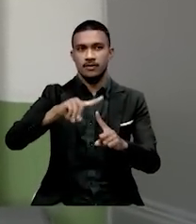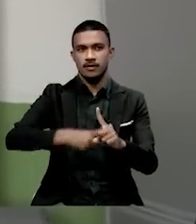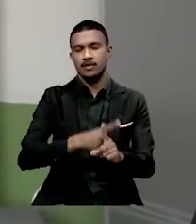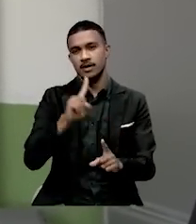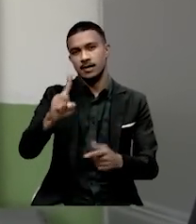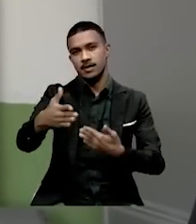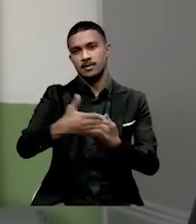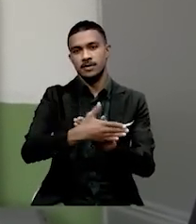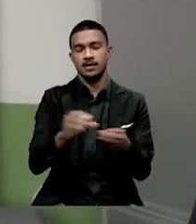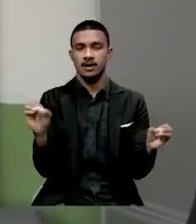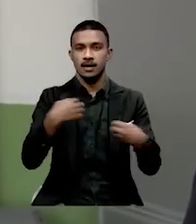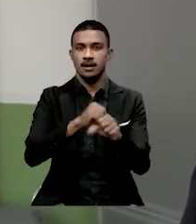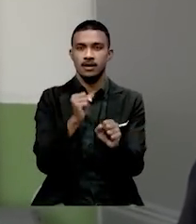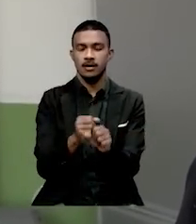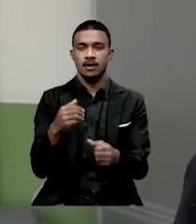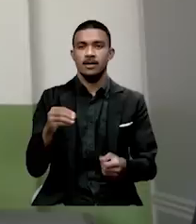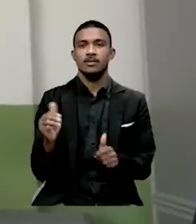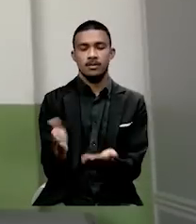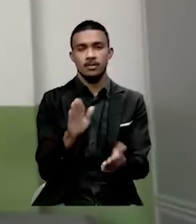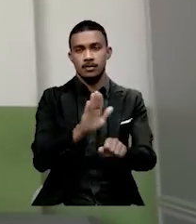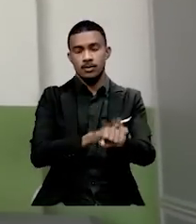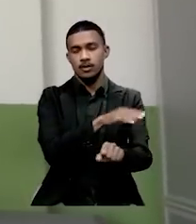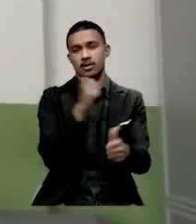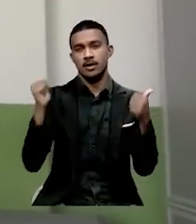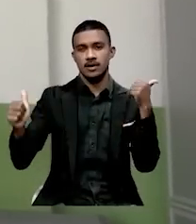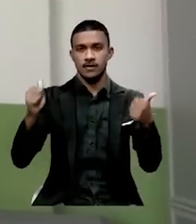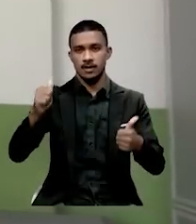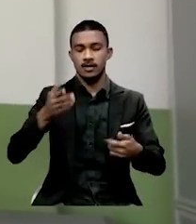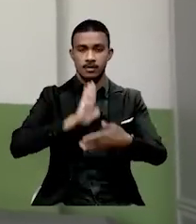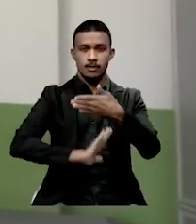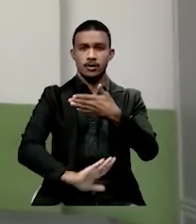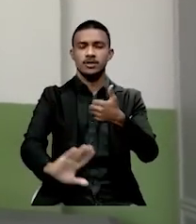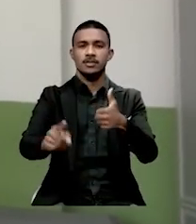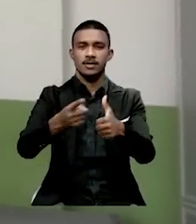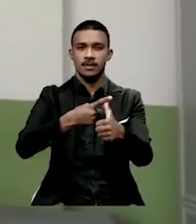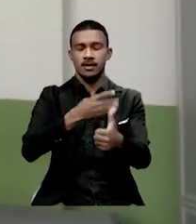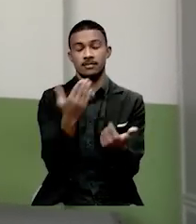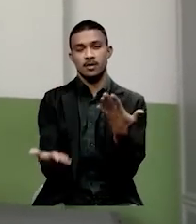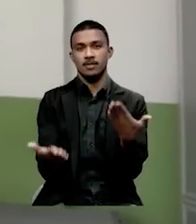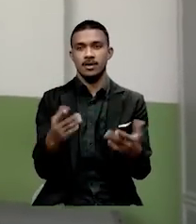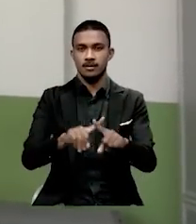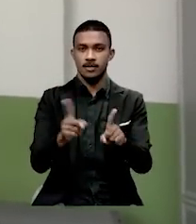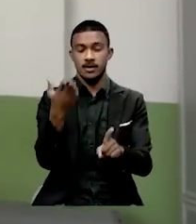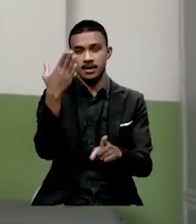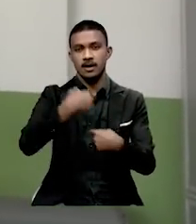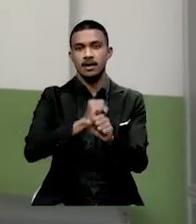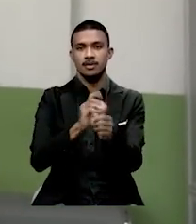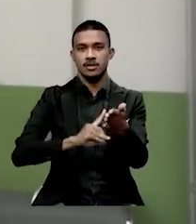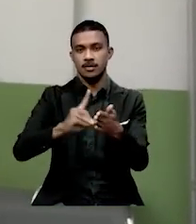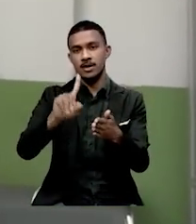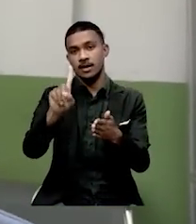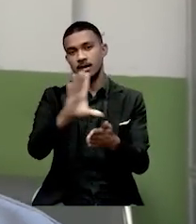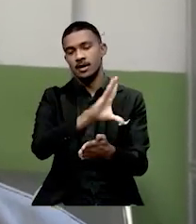alu beti de benu, ser alu kapila de pila de to agora. Morris primeiro kondisau normal, mas to ni halo semana ida ni fe ia